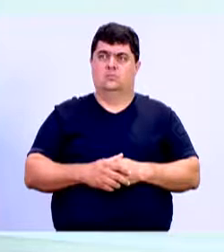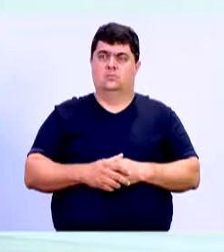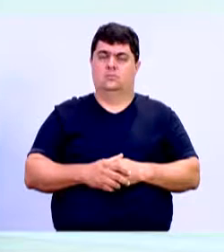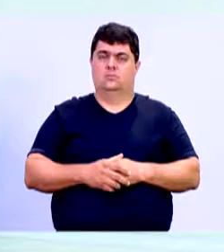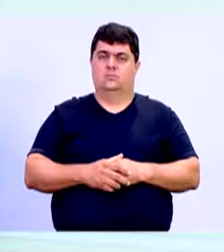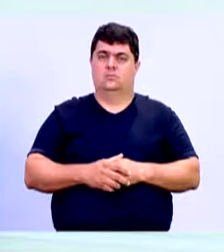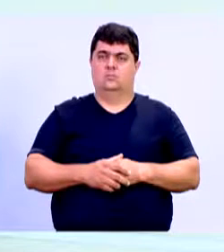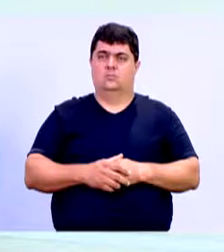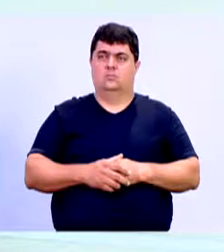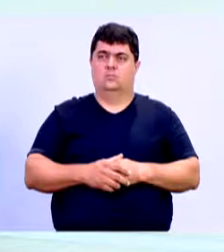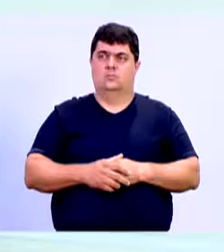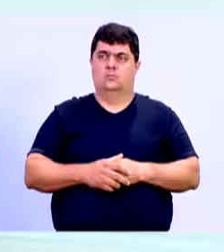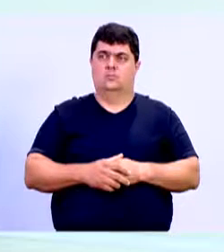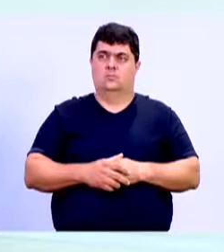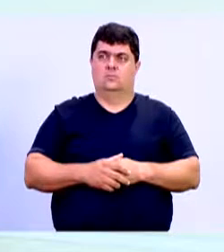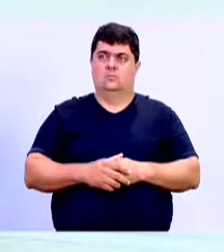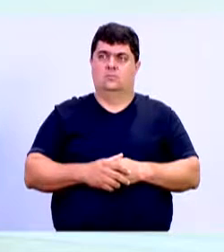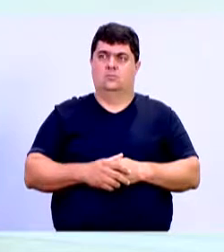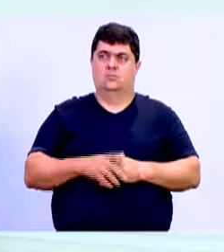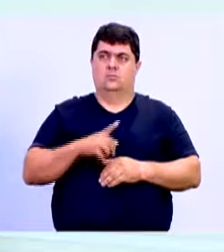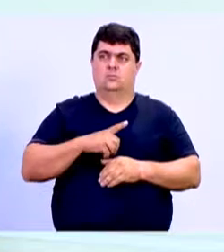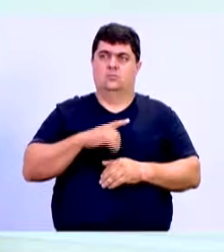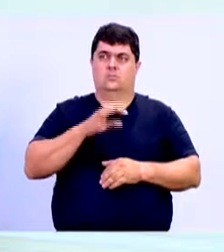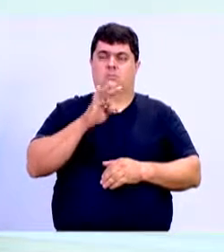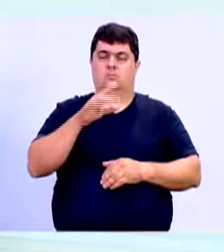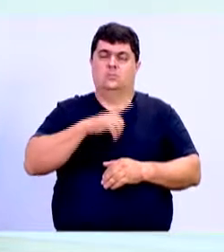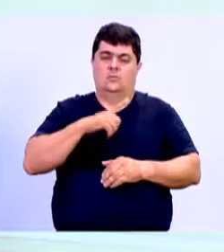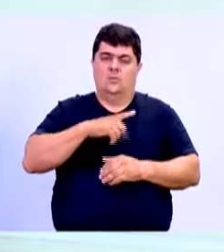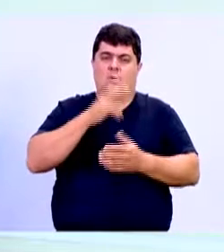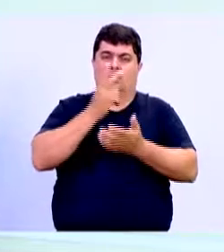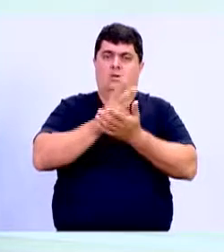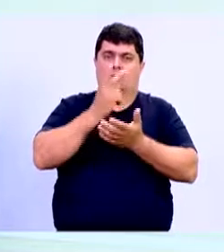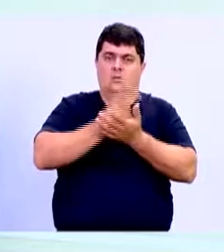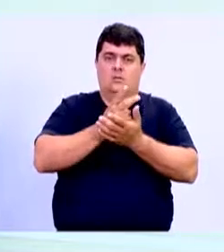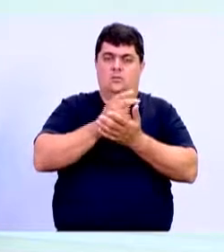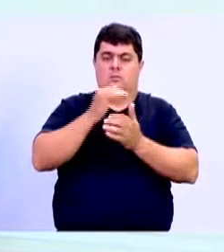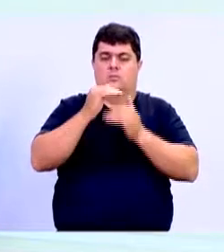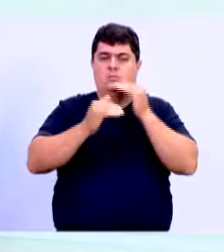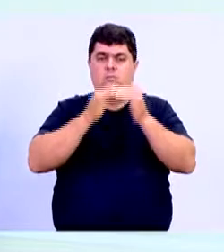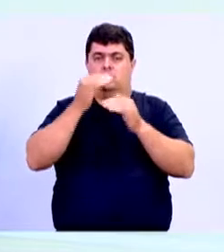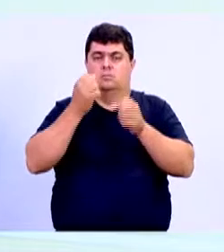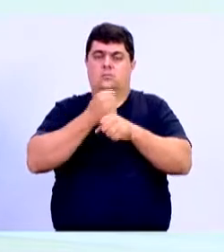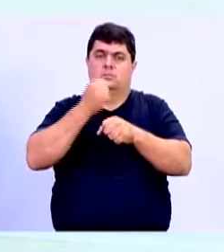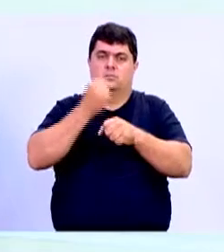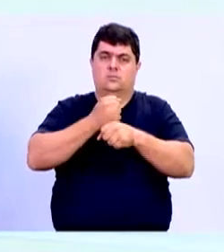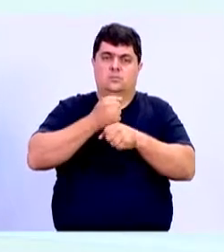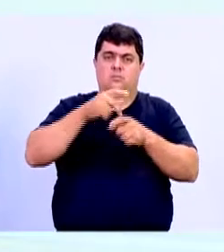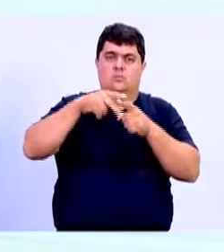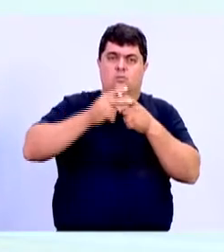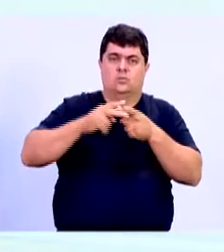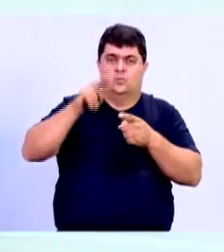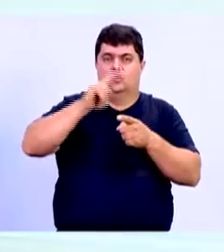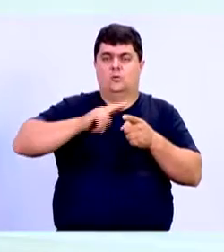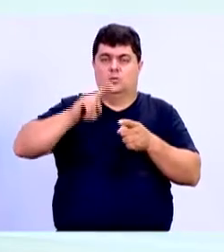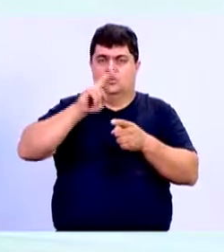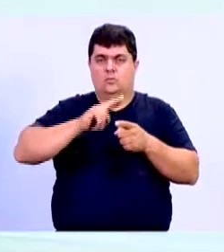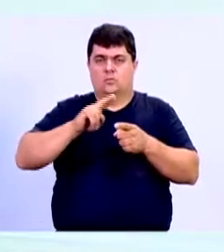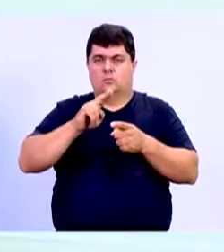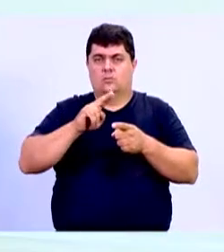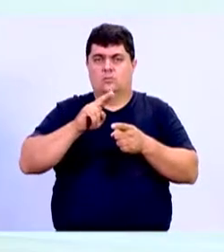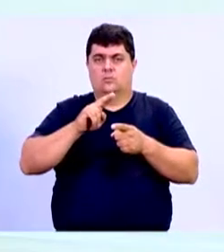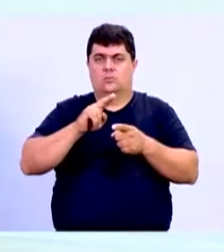com o advento da TI, cada vez mais é necessária a construção e a disponibilização de ferramentas